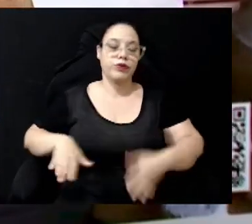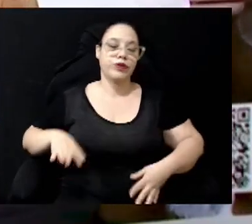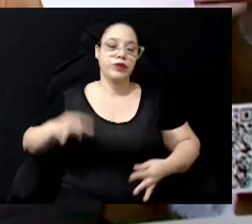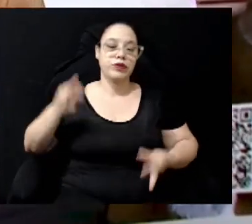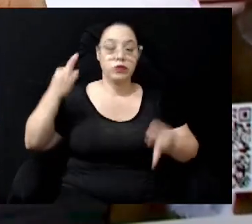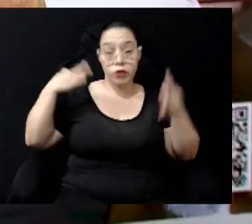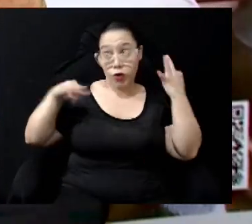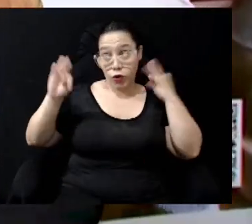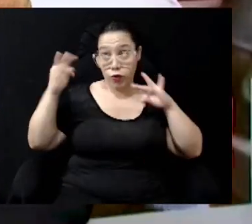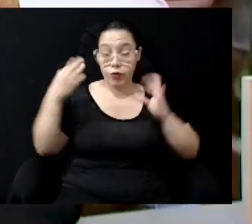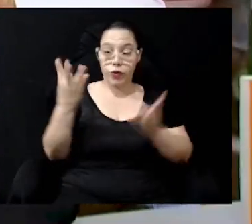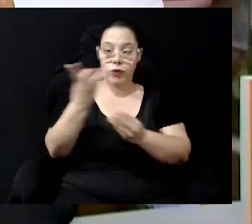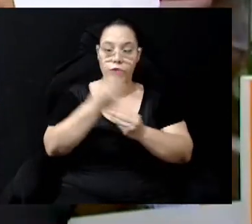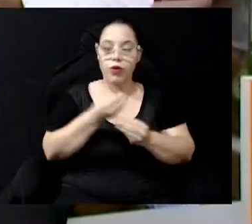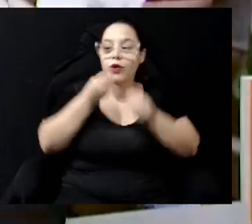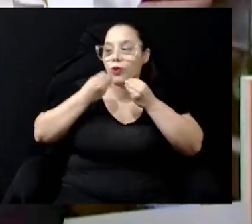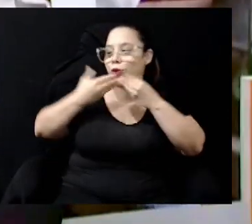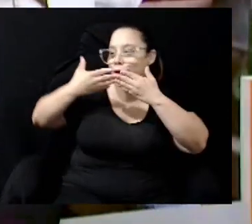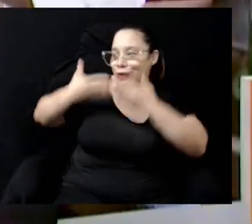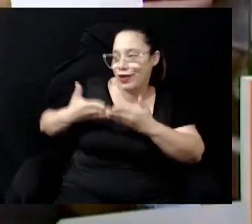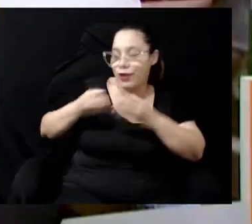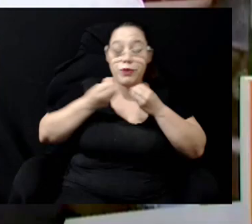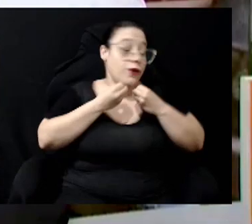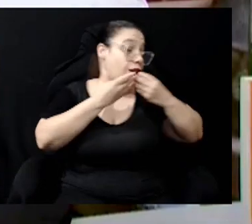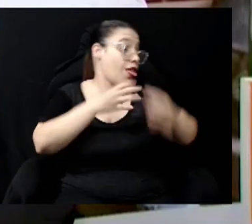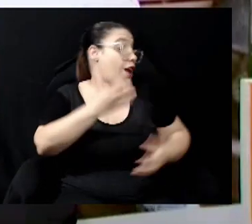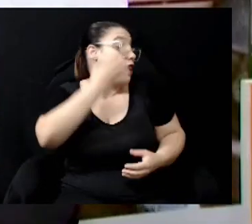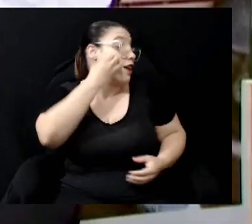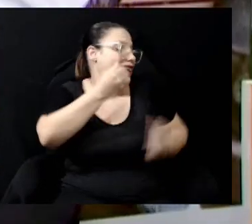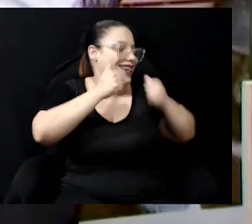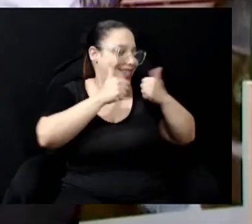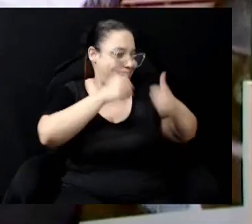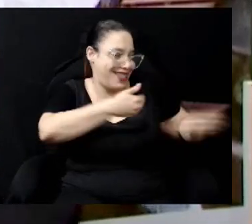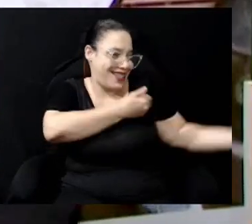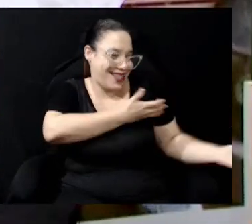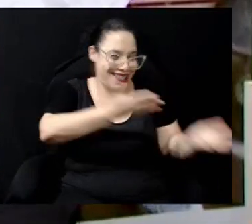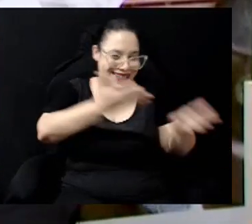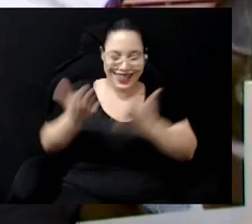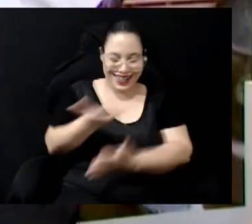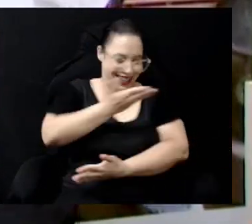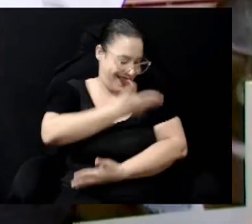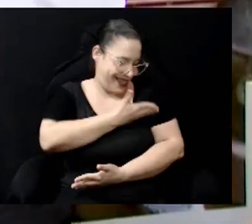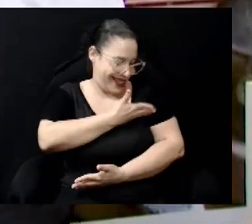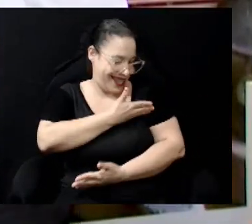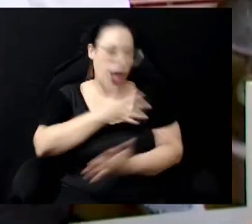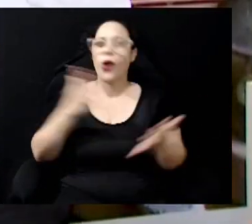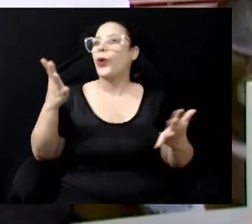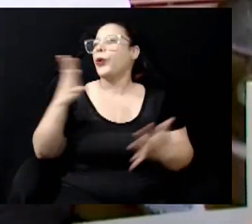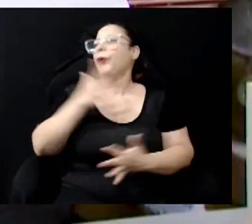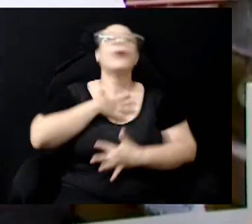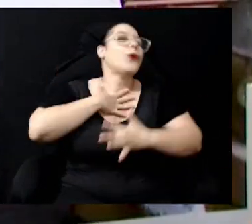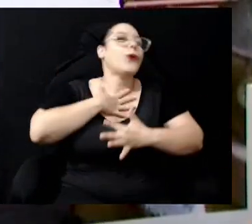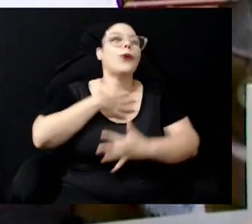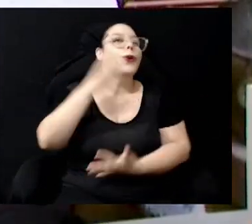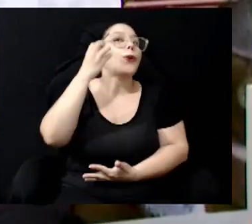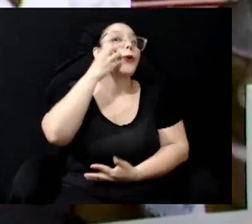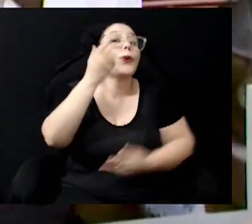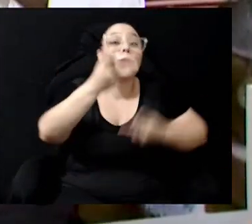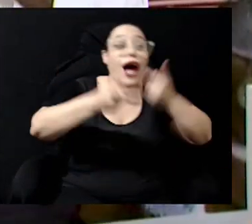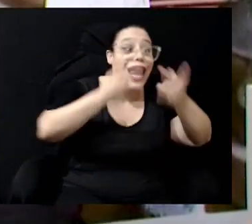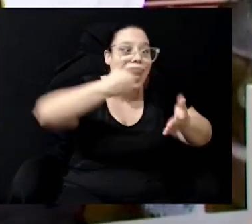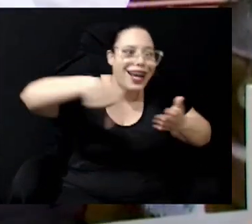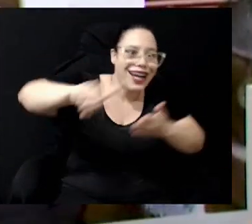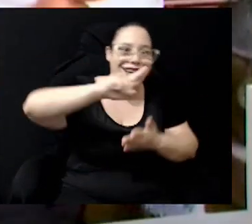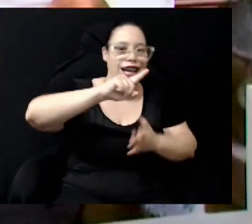com o senhor? Boa tarde. Boa tarde, André. Boa tarde a todos os amigos. É uma satisfação, André, falar com você sobre uma coisa